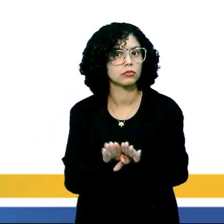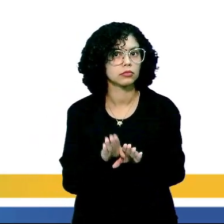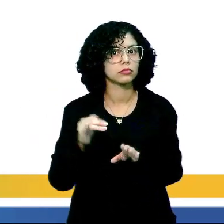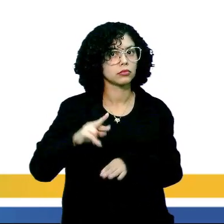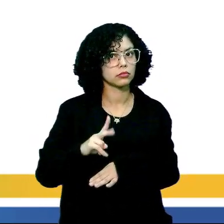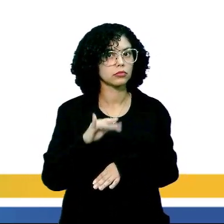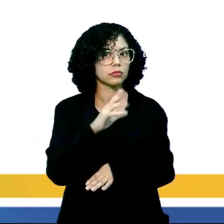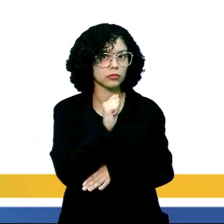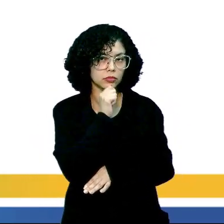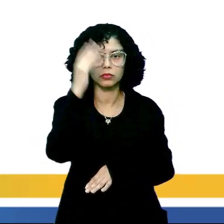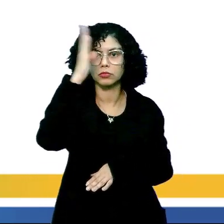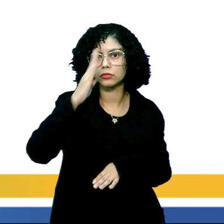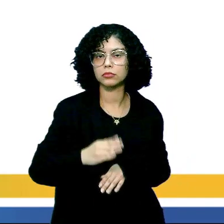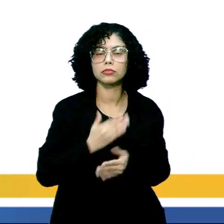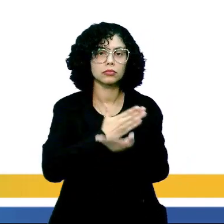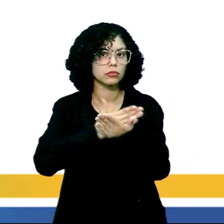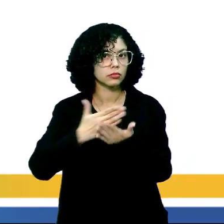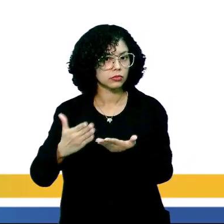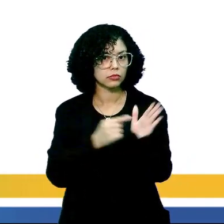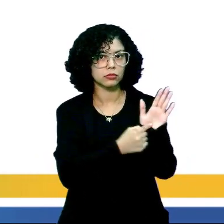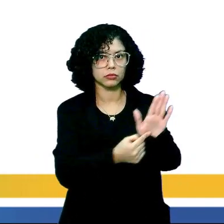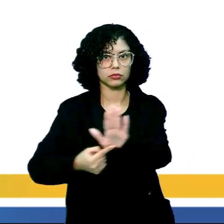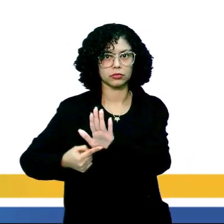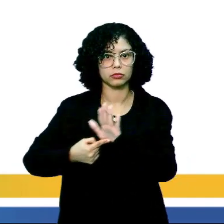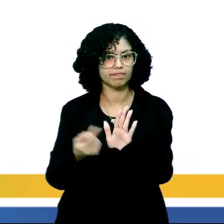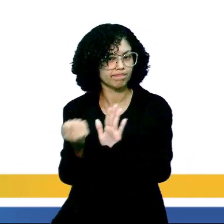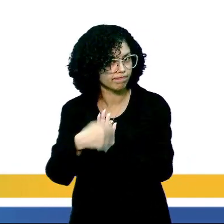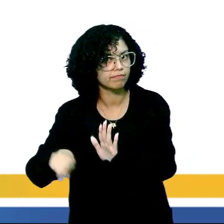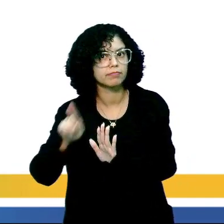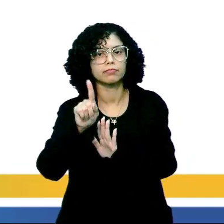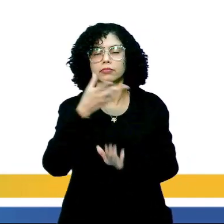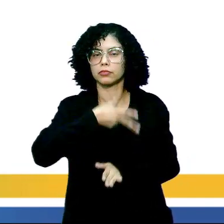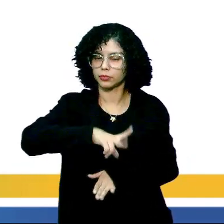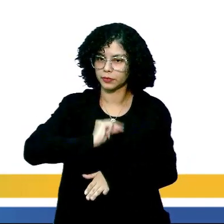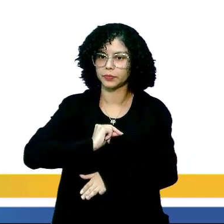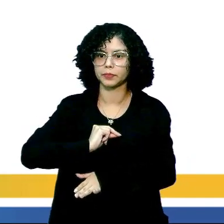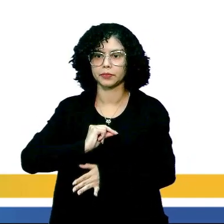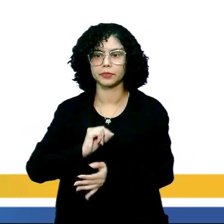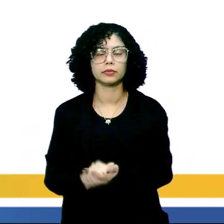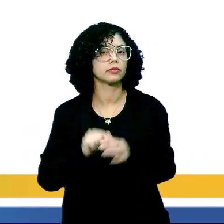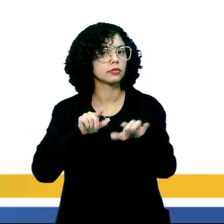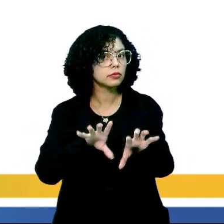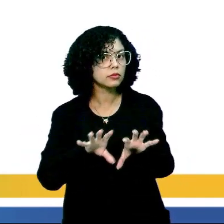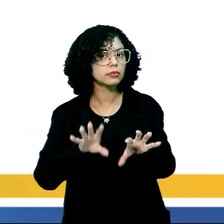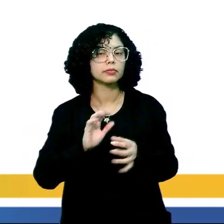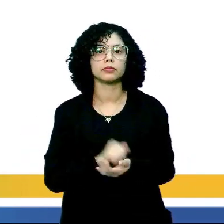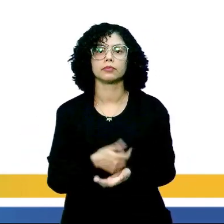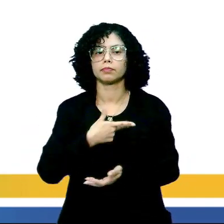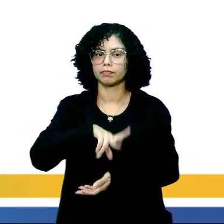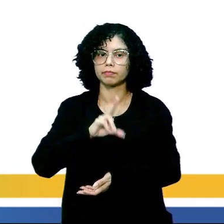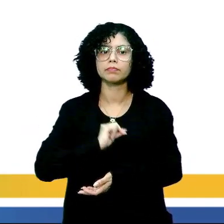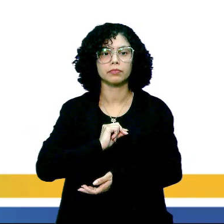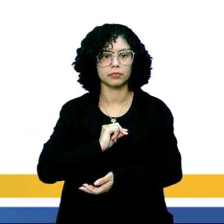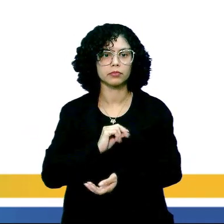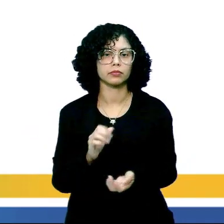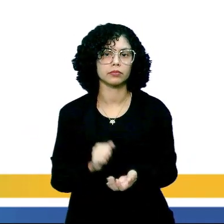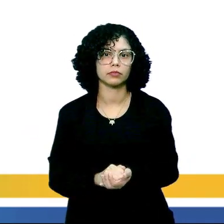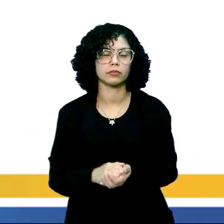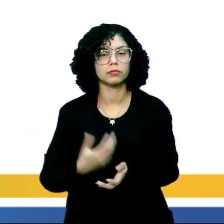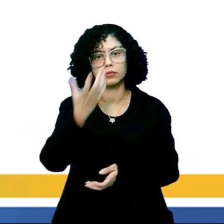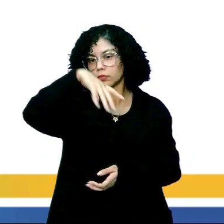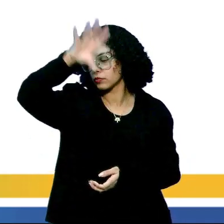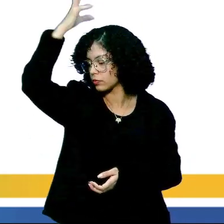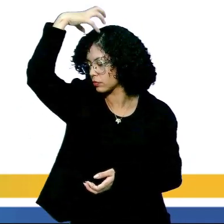interno, o Brasil ele começa a mostrar que não precisa de Portugal. E isso vai deixar os portugueses, né, principalmente o